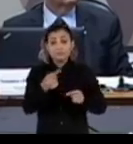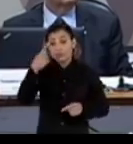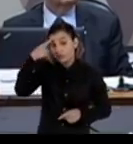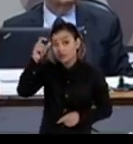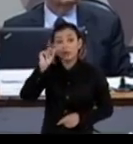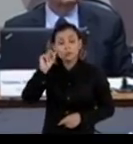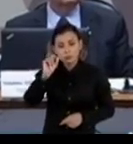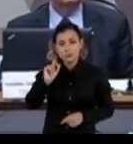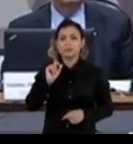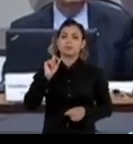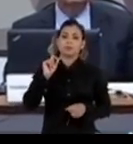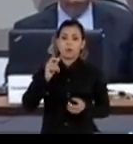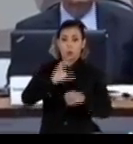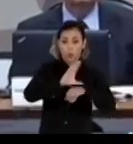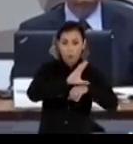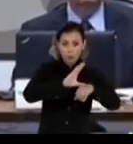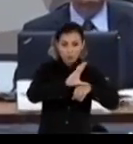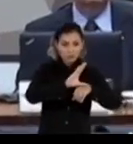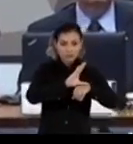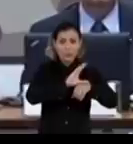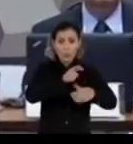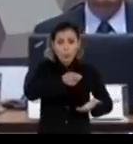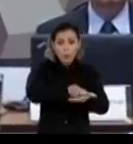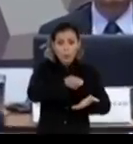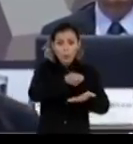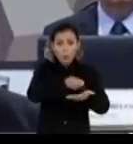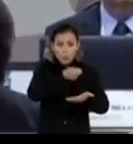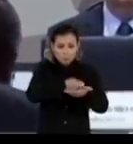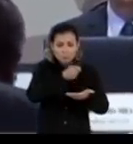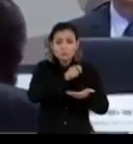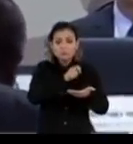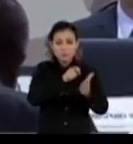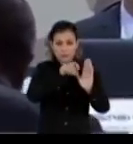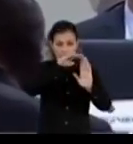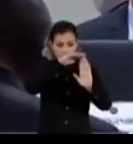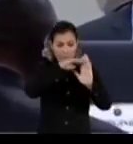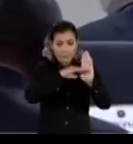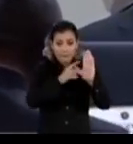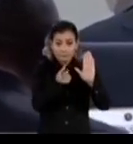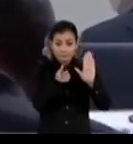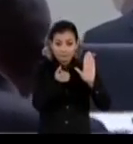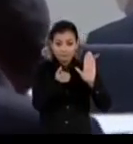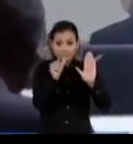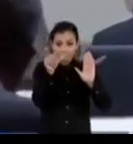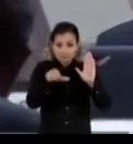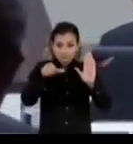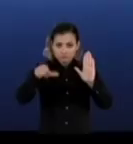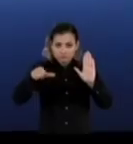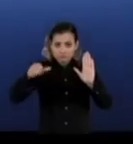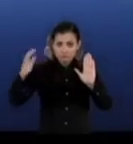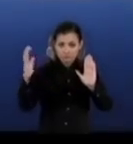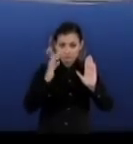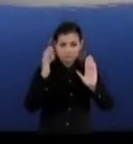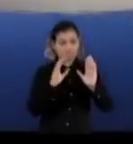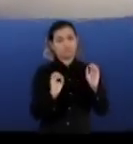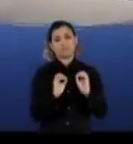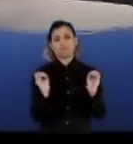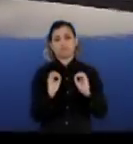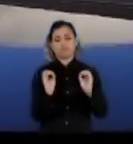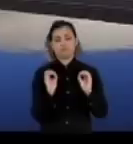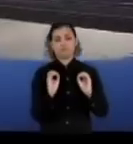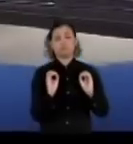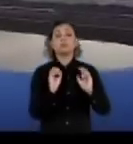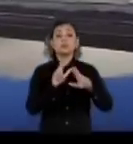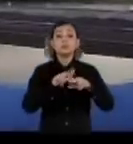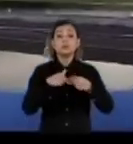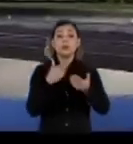é retirar da Constituição a obrigatoriedade de que o valor seja corrigido pela inflação. A medida seria